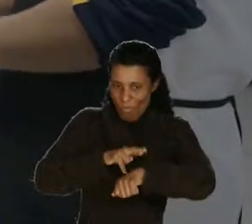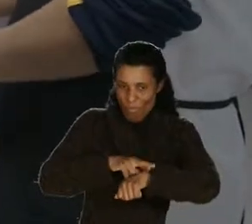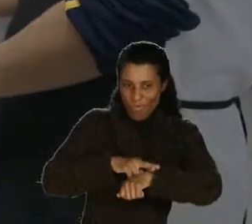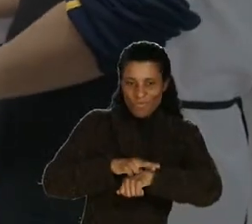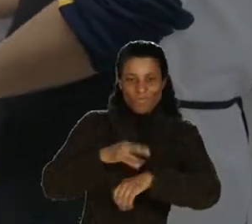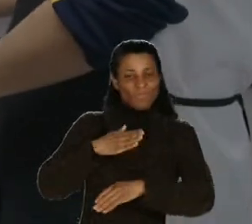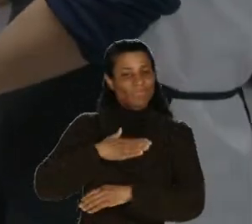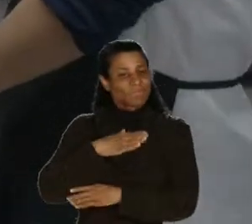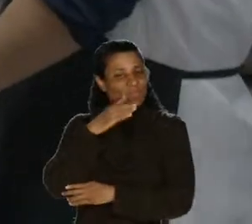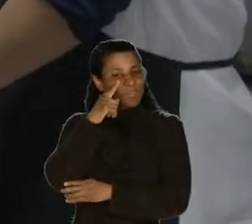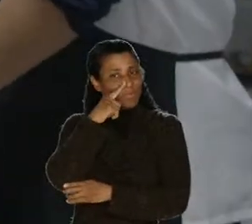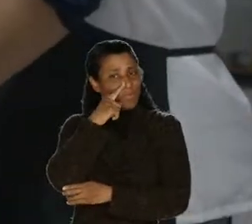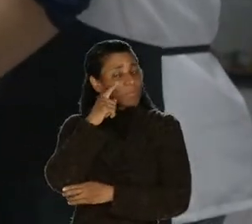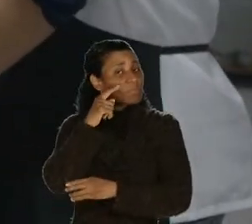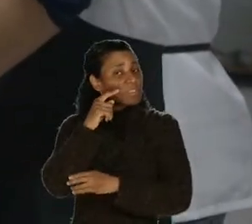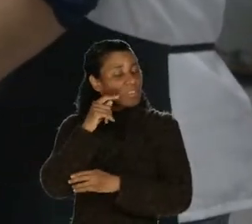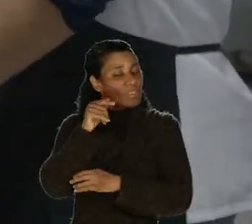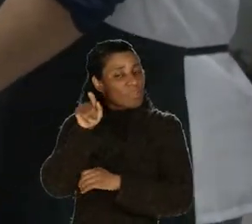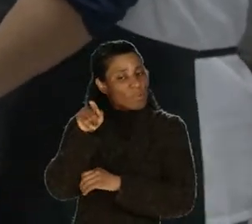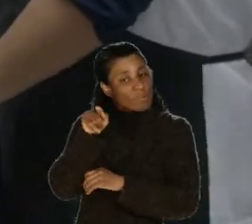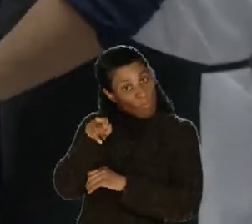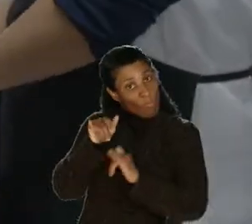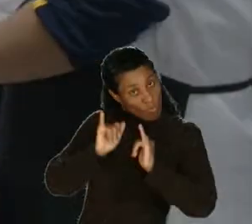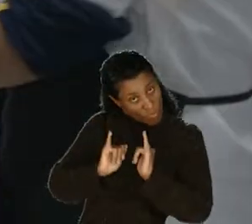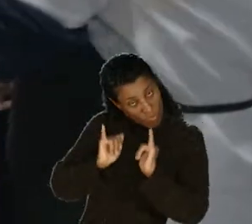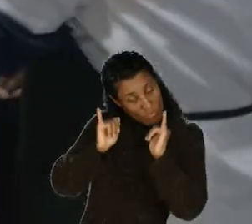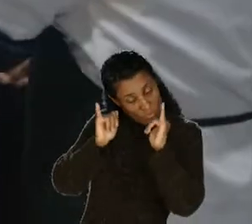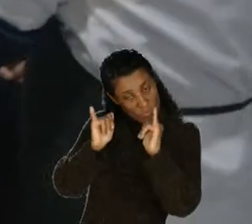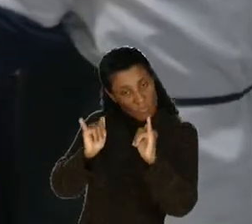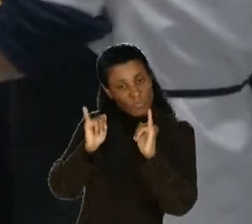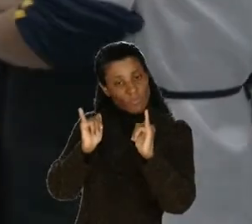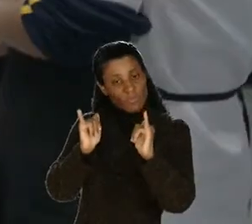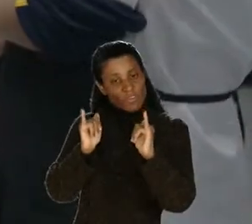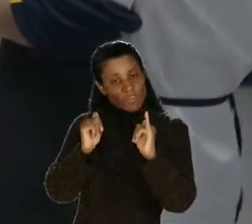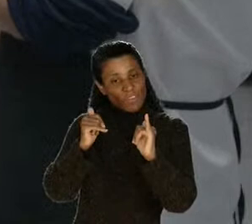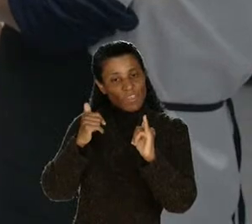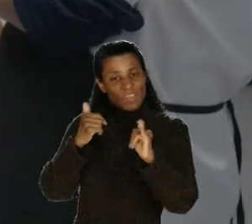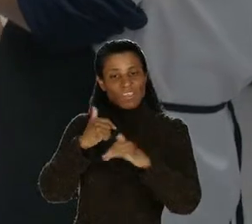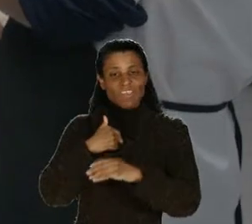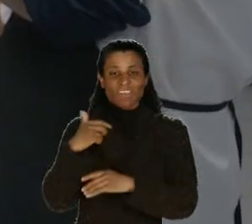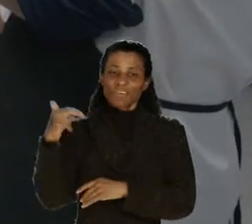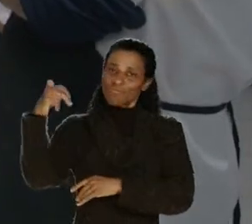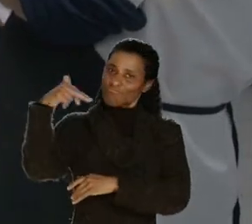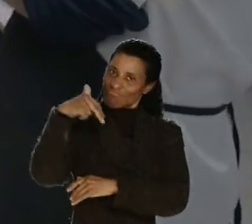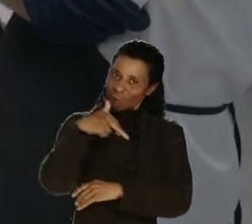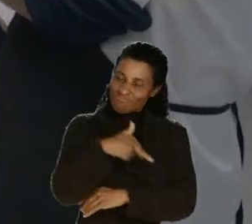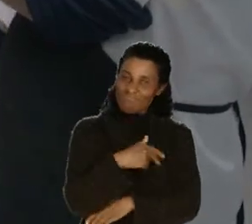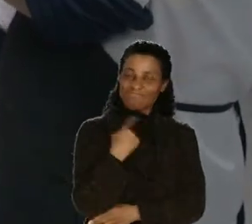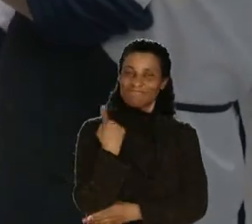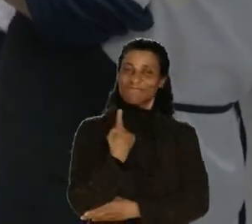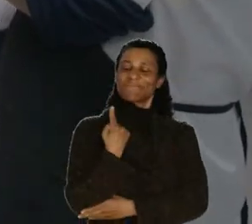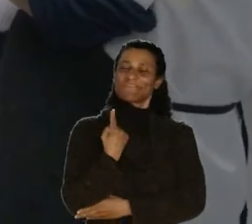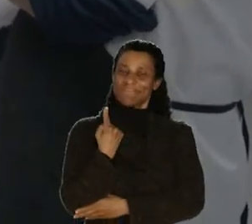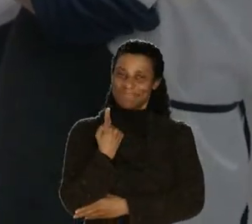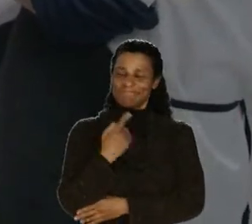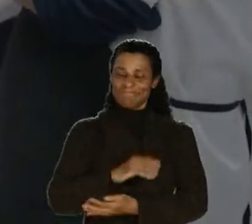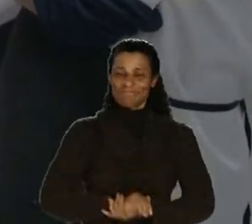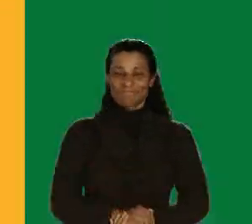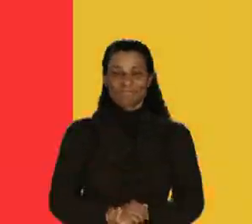meio-dia. Eu vou sair aqui. Minha mãe vai no ônibus. Eu vou descer.